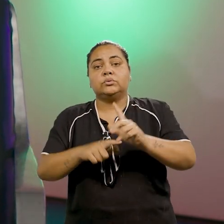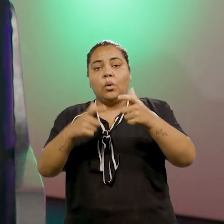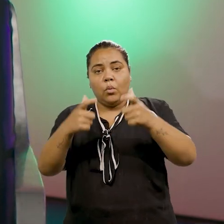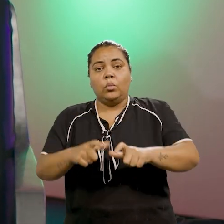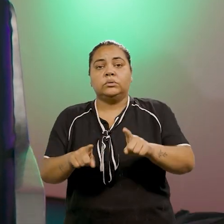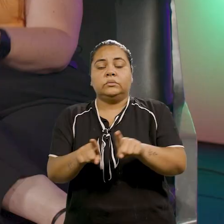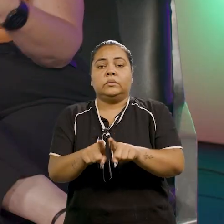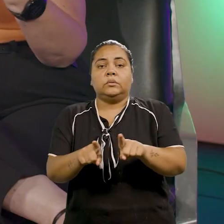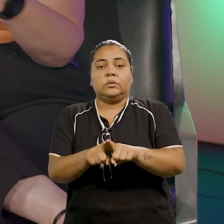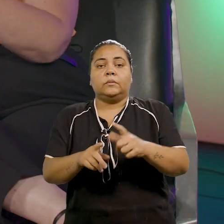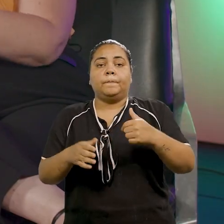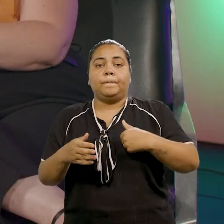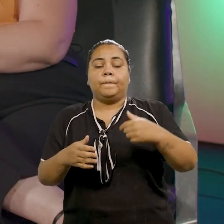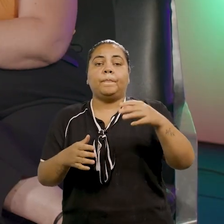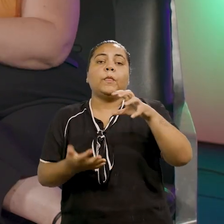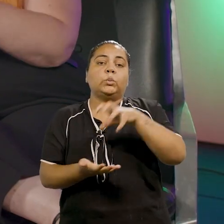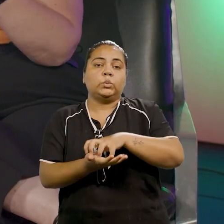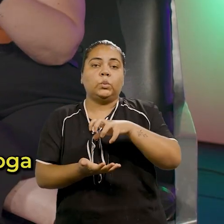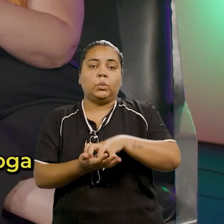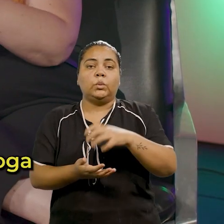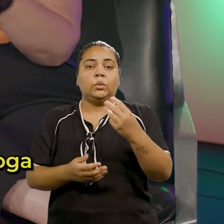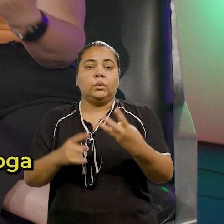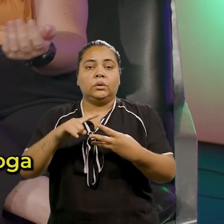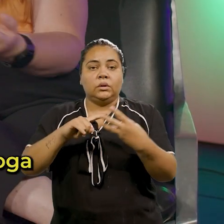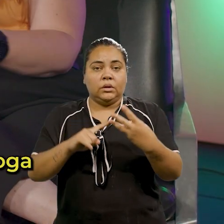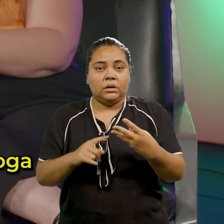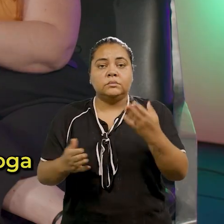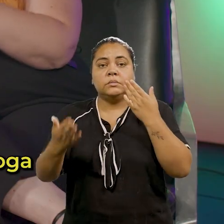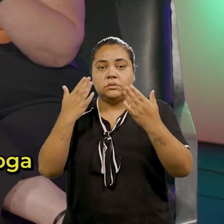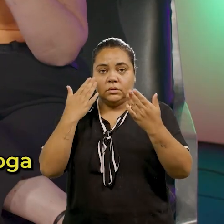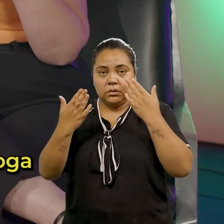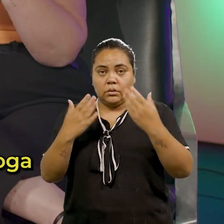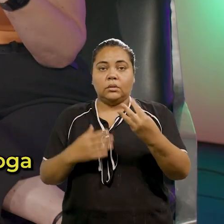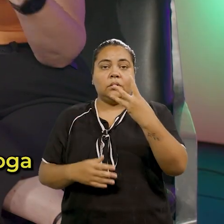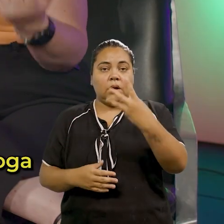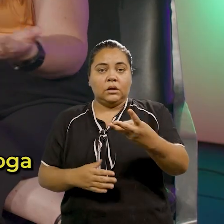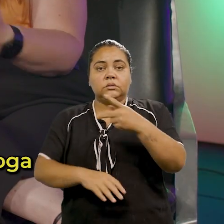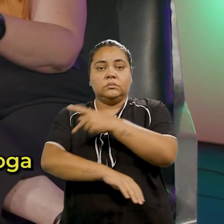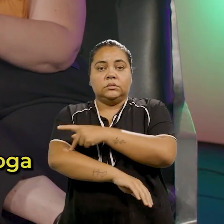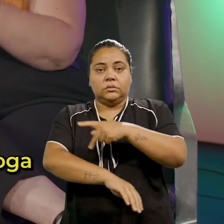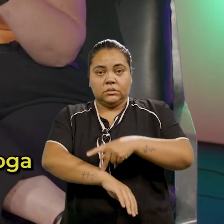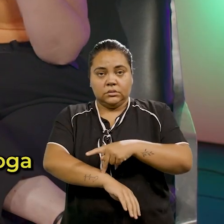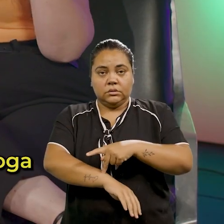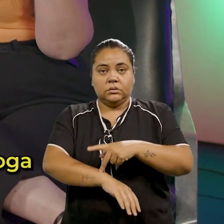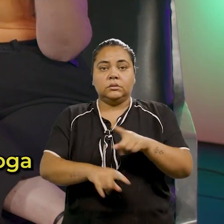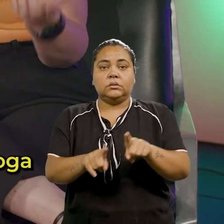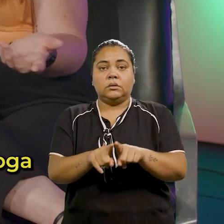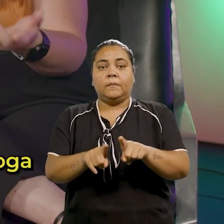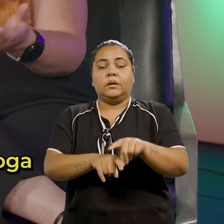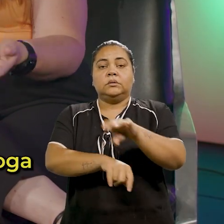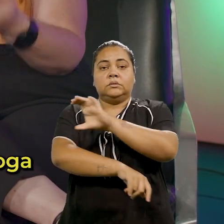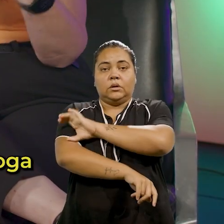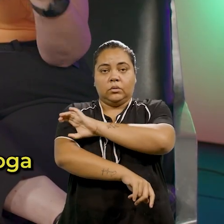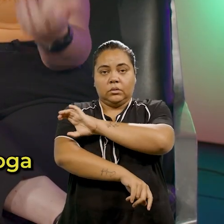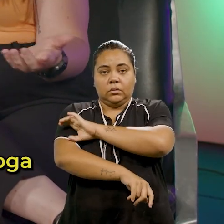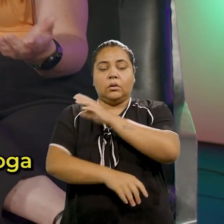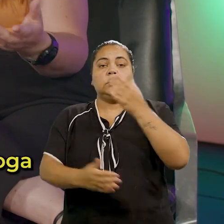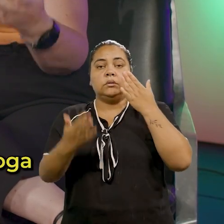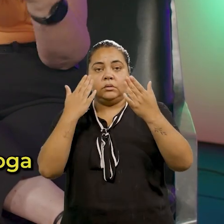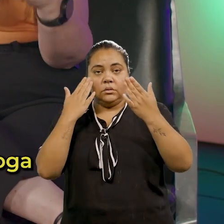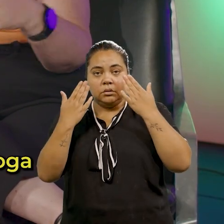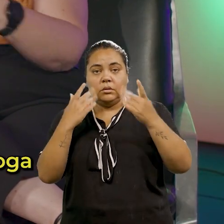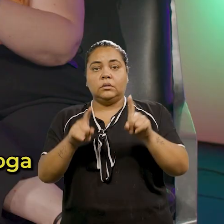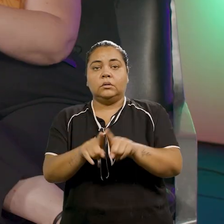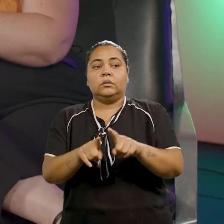poder recorrer. Hoje o núcleo são 3 psicólogas, 3 psicopedagogas, mais a coordenadora que também